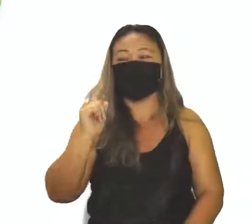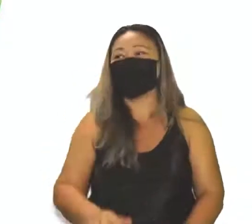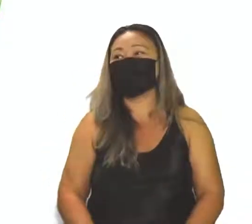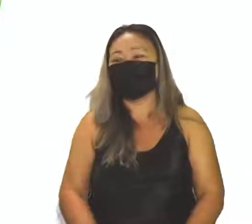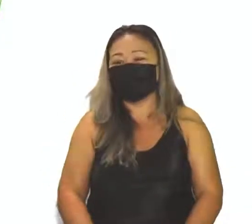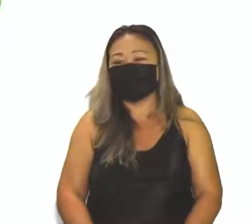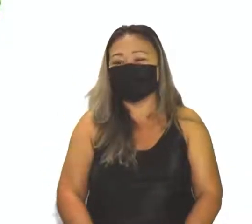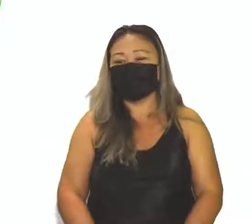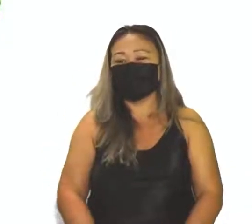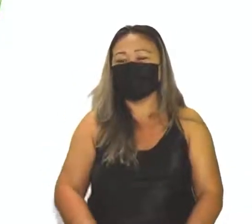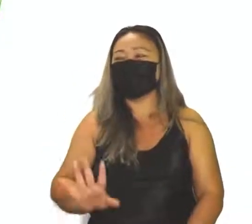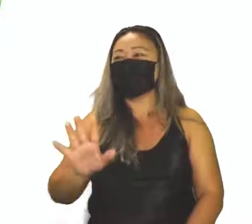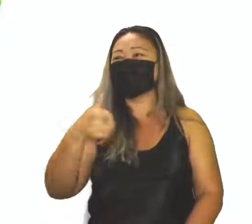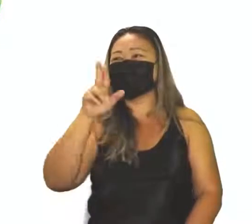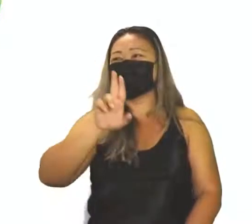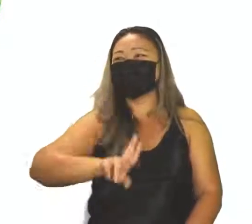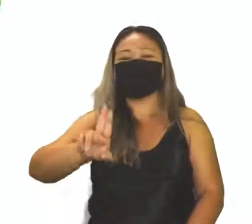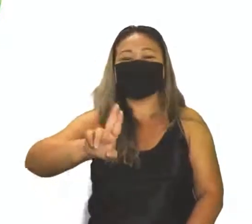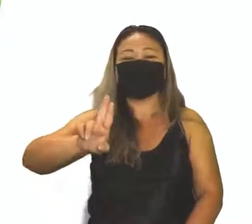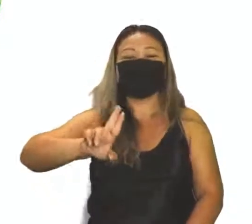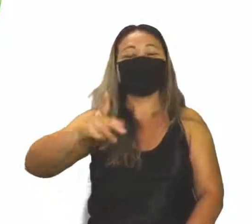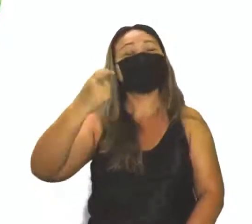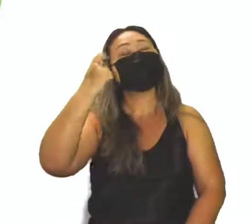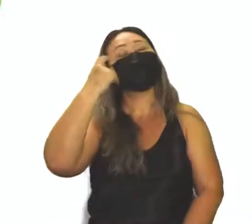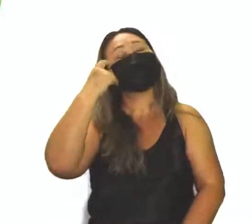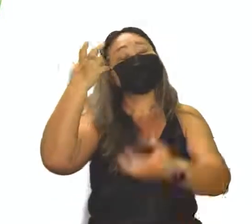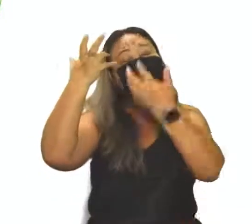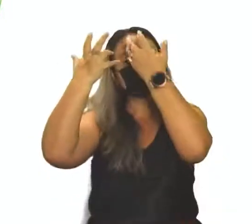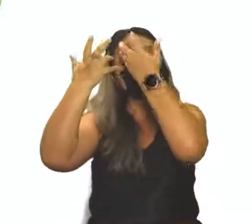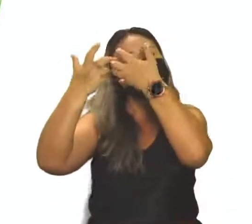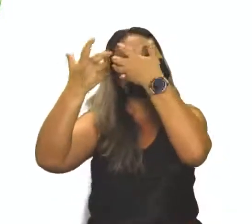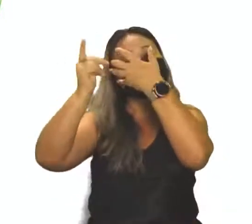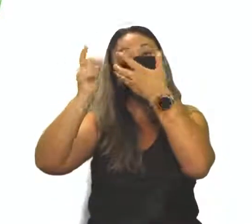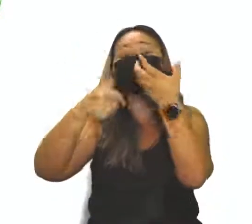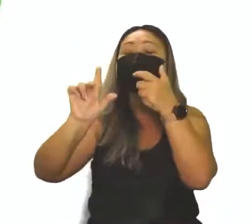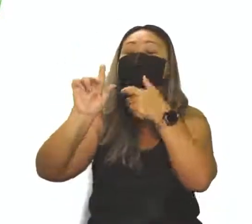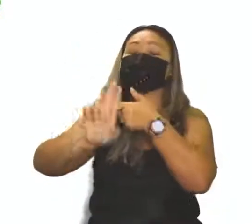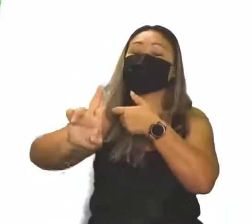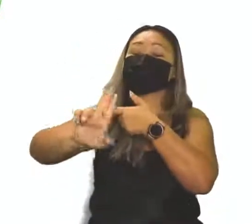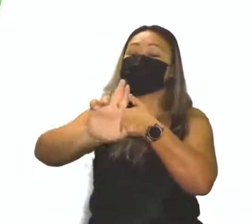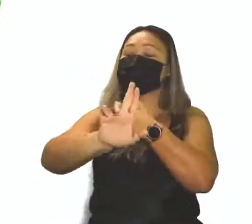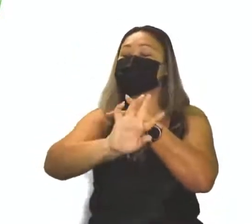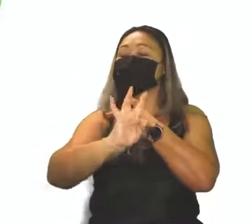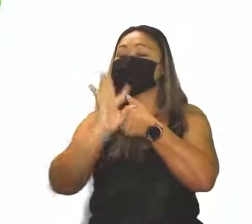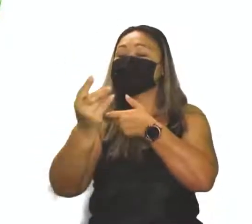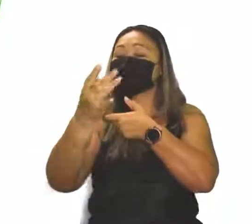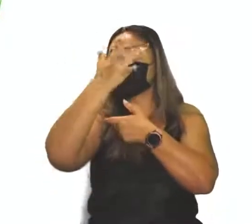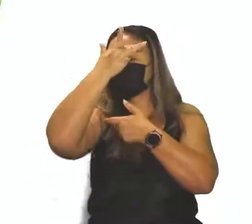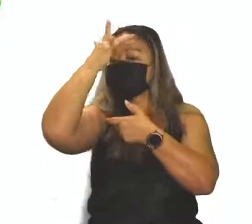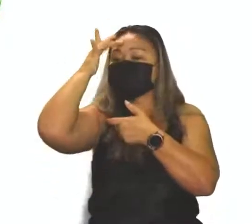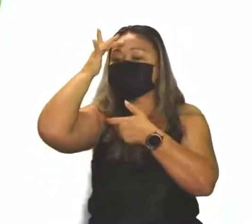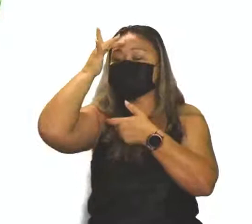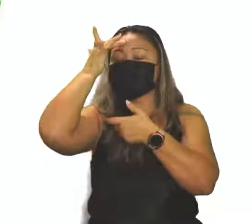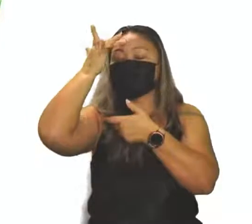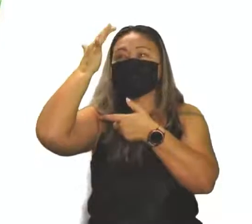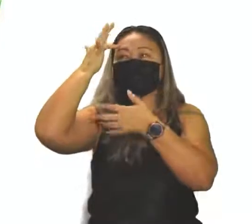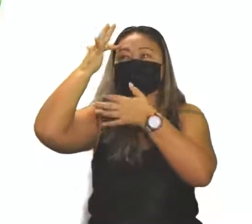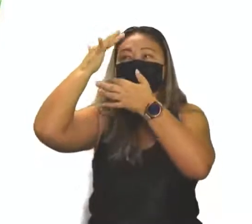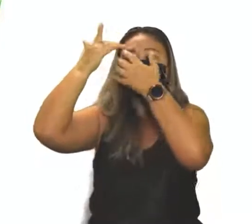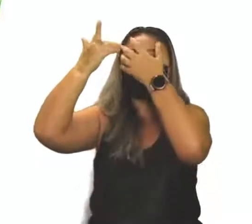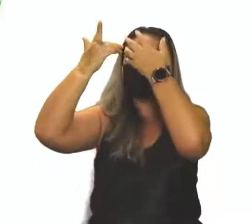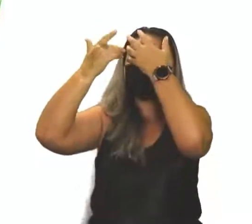A reflexão é usada demais, tá? Por todas as pessoas. Aqui, ó, estou pensando, aqui os neurônios,